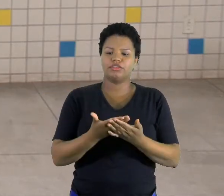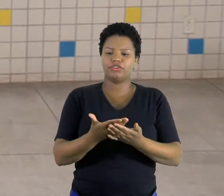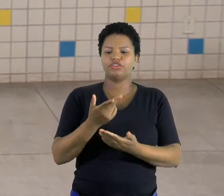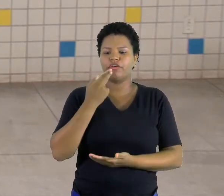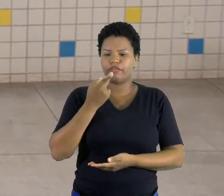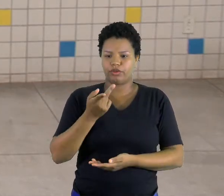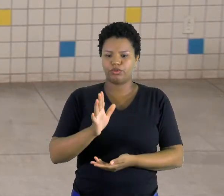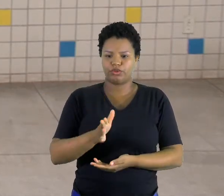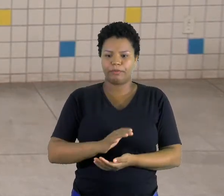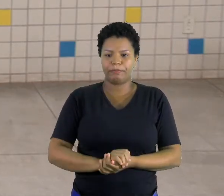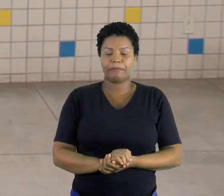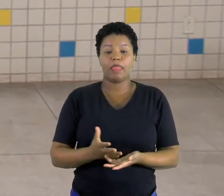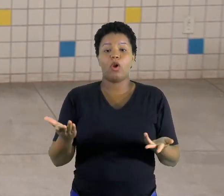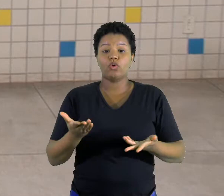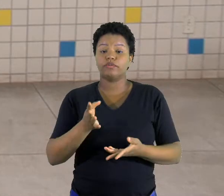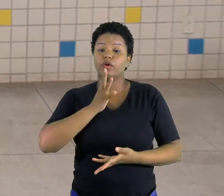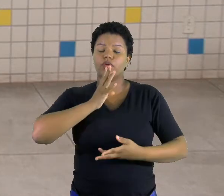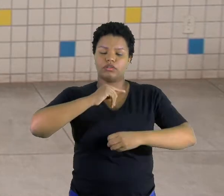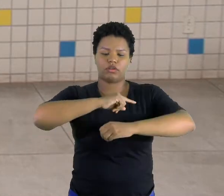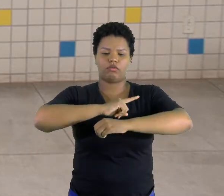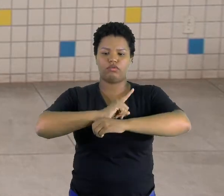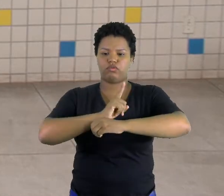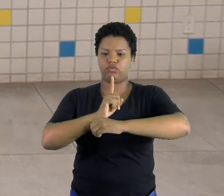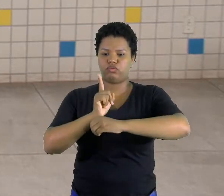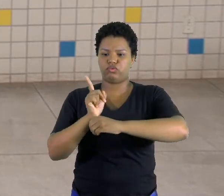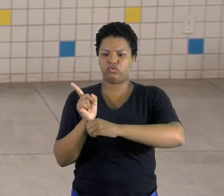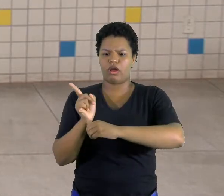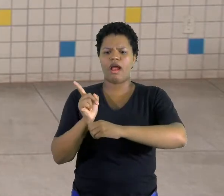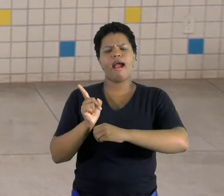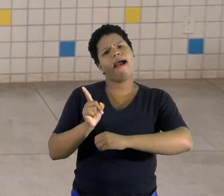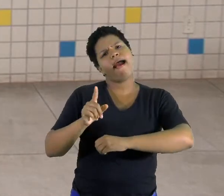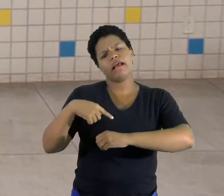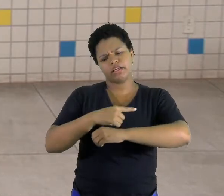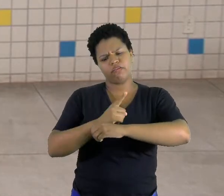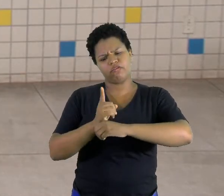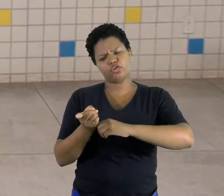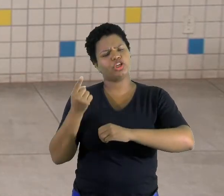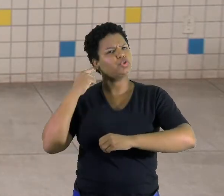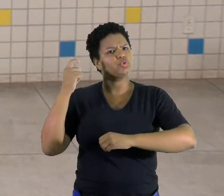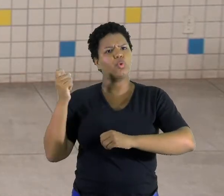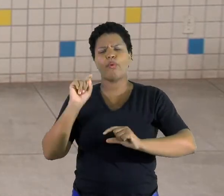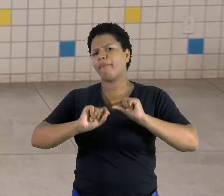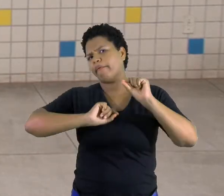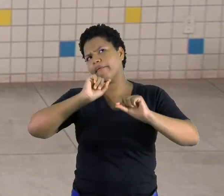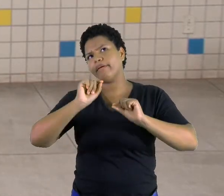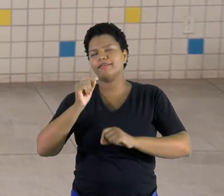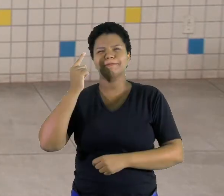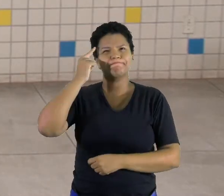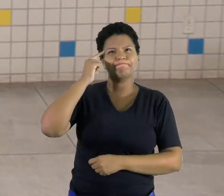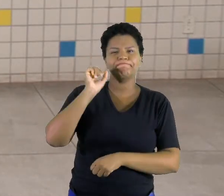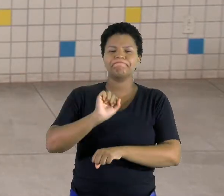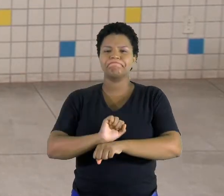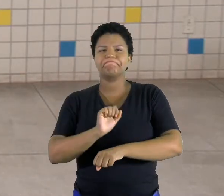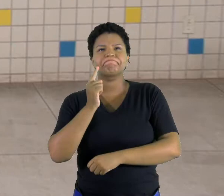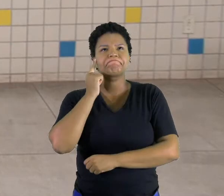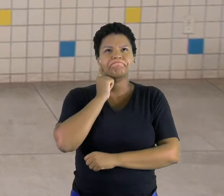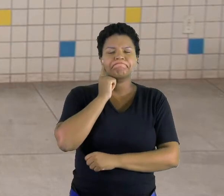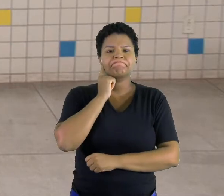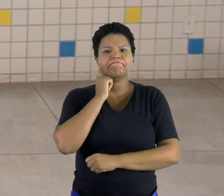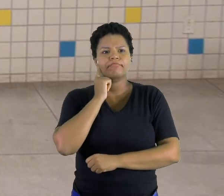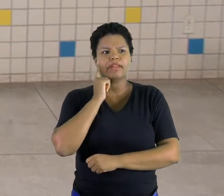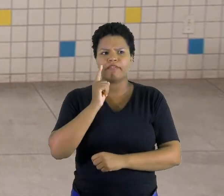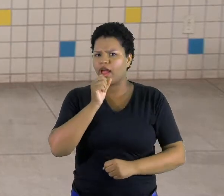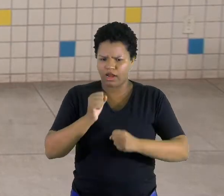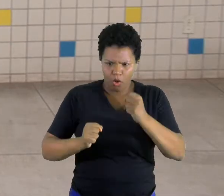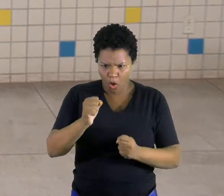conhecer a velocidade do som. Mas o que é a velocidade do som? Vamos parar para pensar. A velocidade do som ele vai sair correndo na nossa